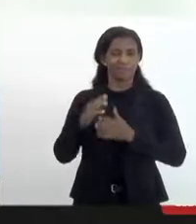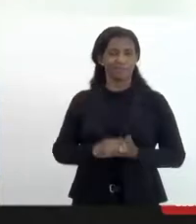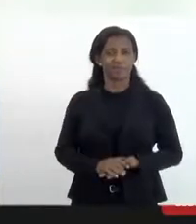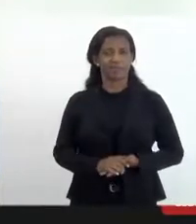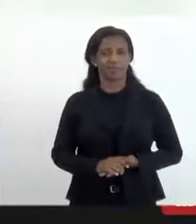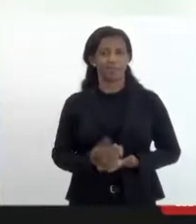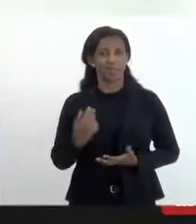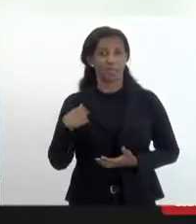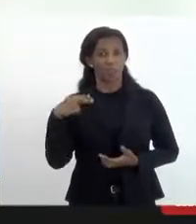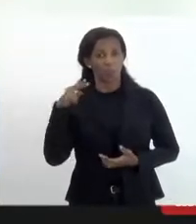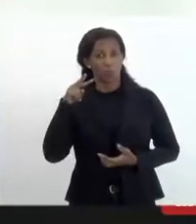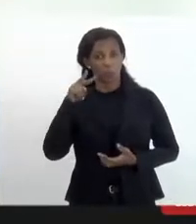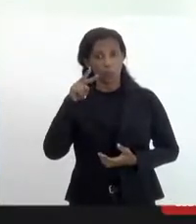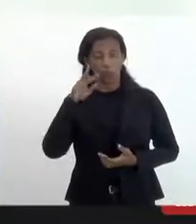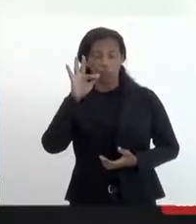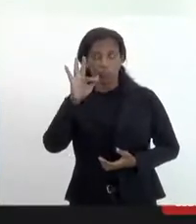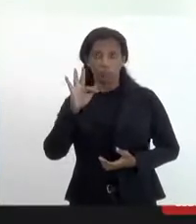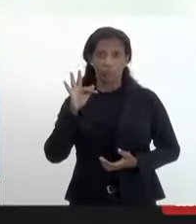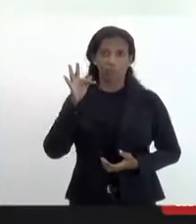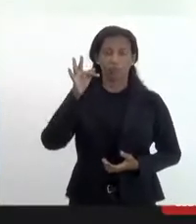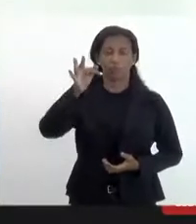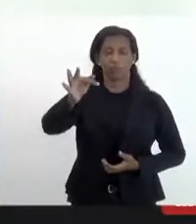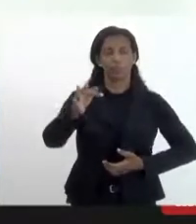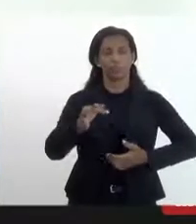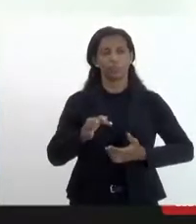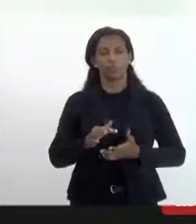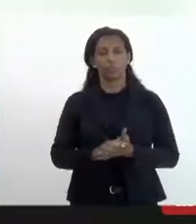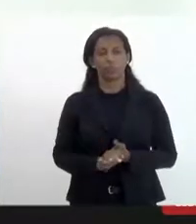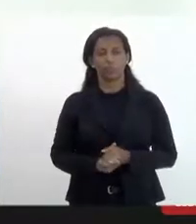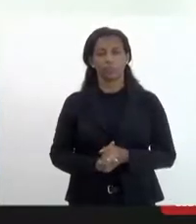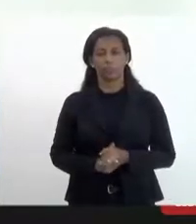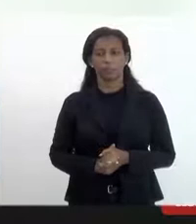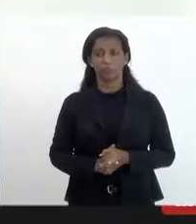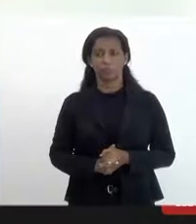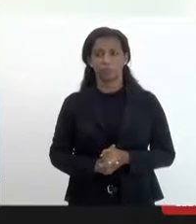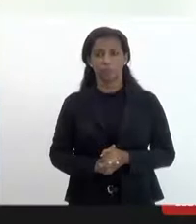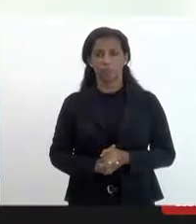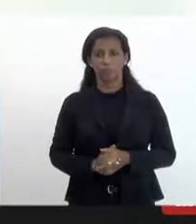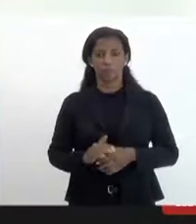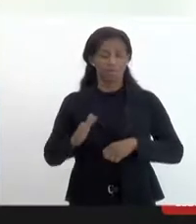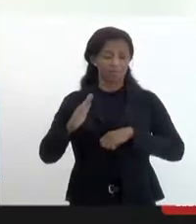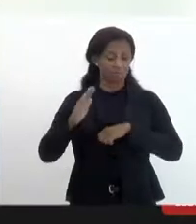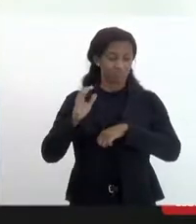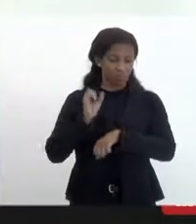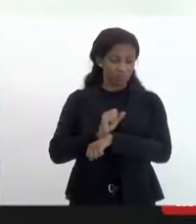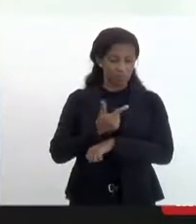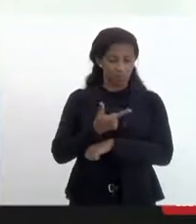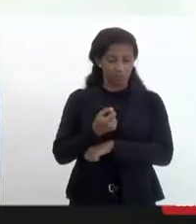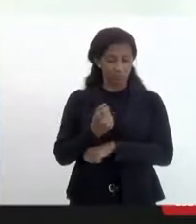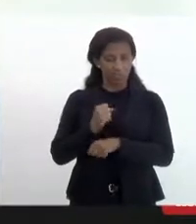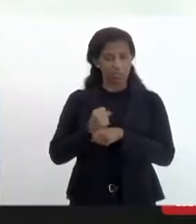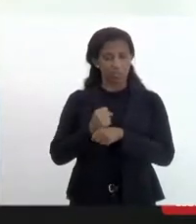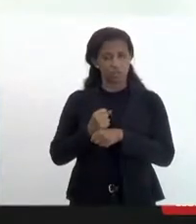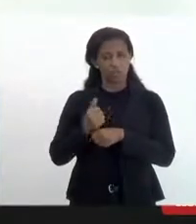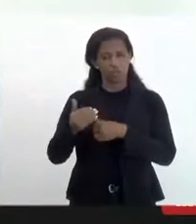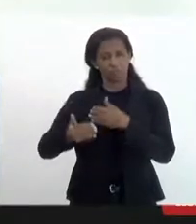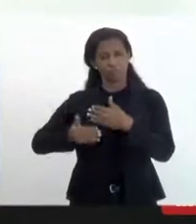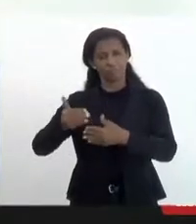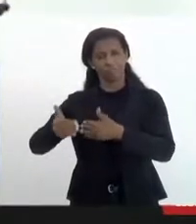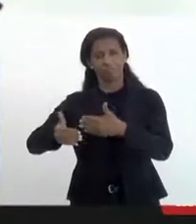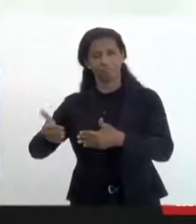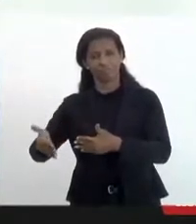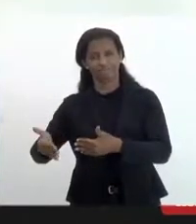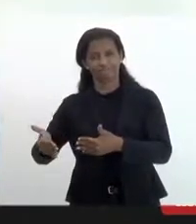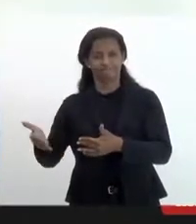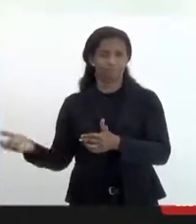Eu estou olhando para o futuro e para os próximos 20 anos que a gente vai